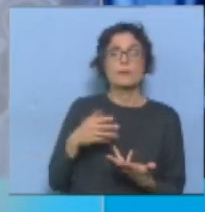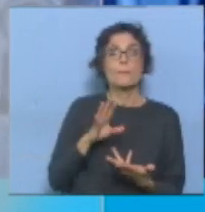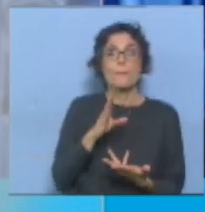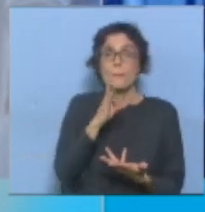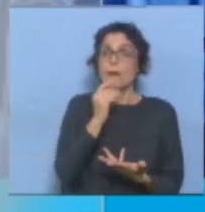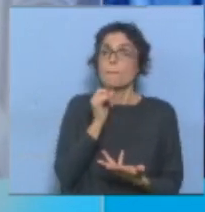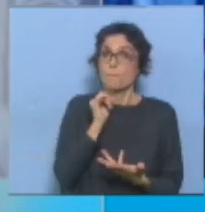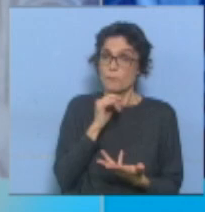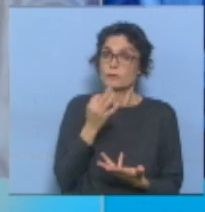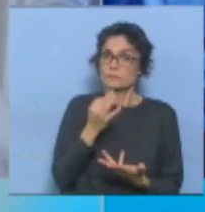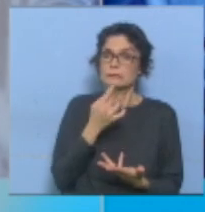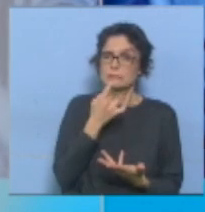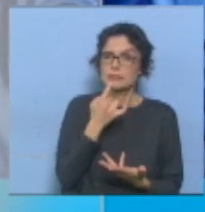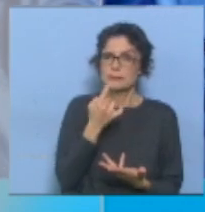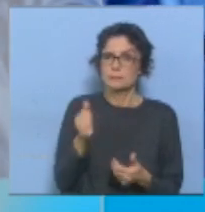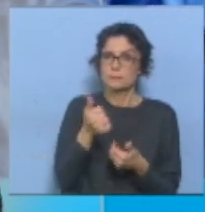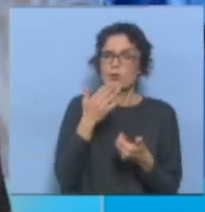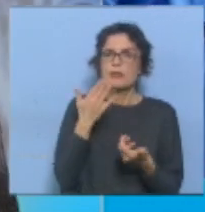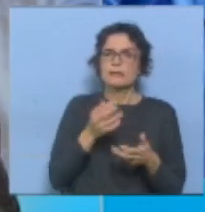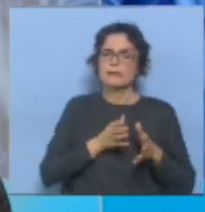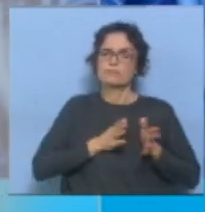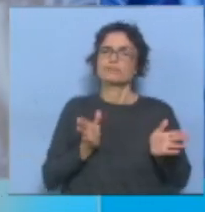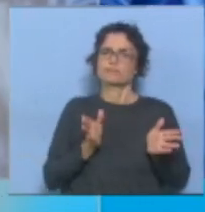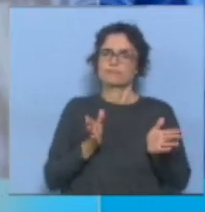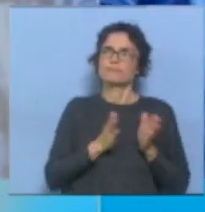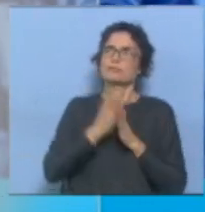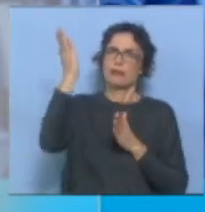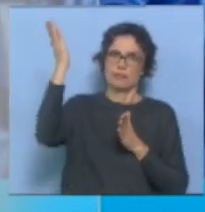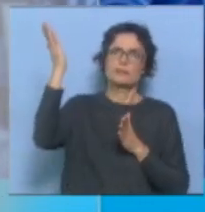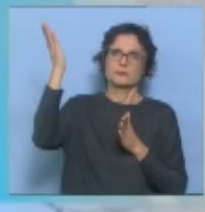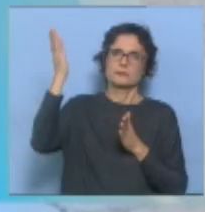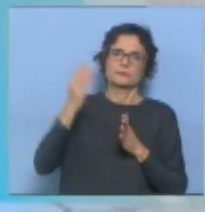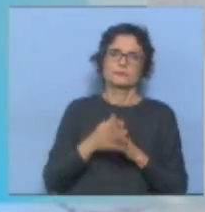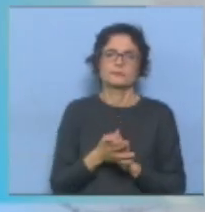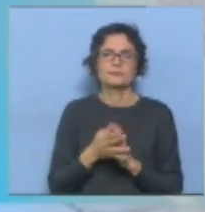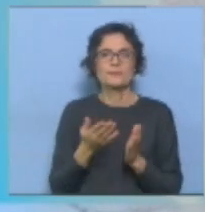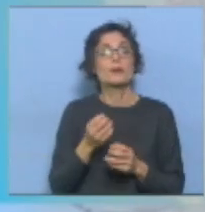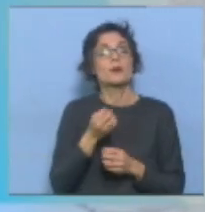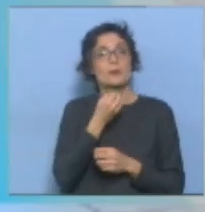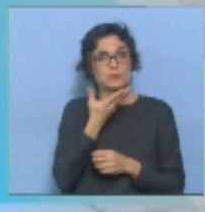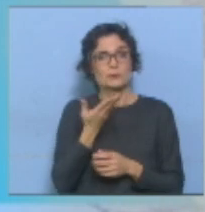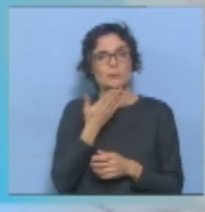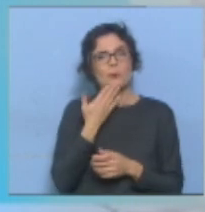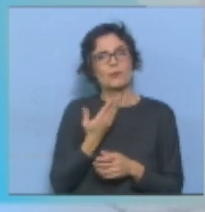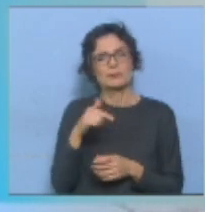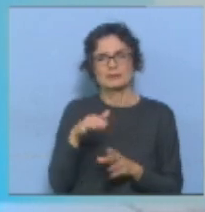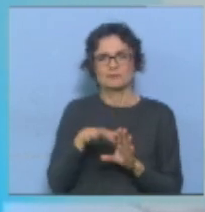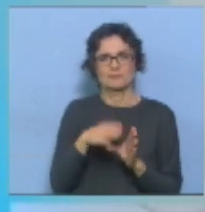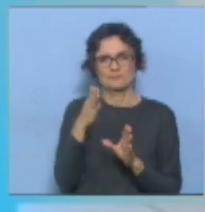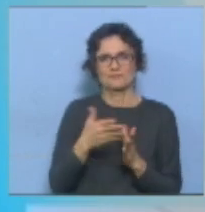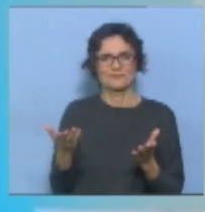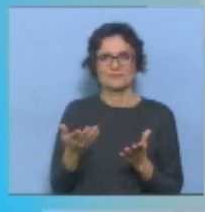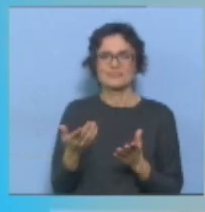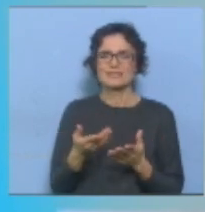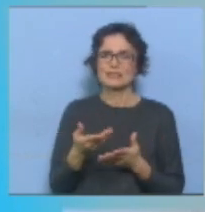abrindo-nos a Deus podemos compreender esta realidade. Muito bem, Padre Nélio Pita, Padre José Manuel Pereira de Almeida, muito obrigado por terem estado e nos